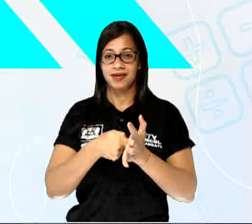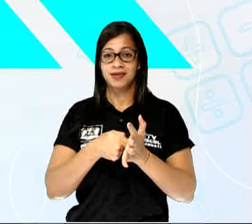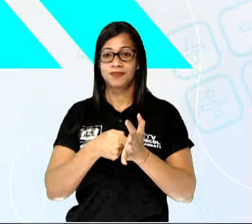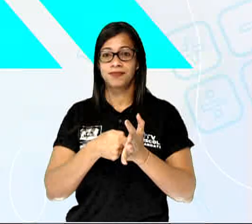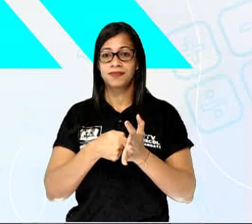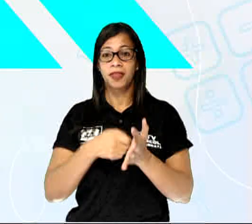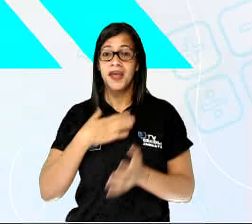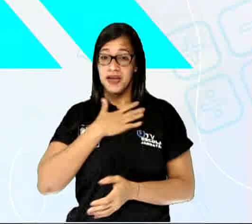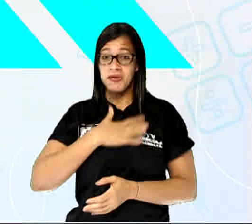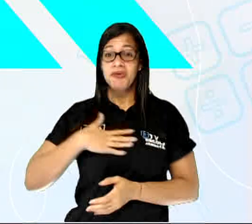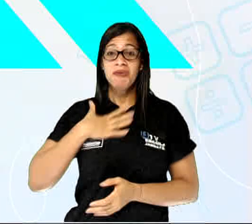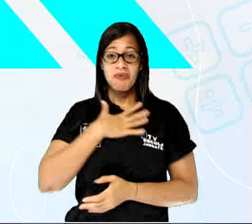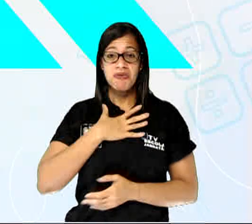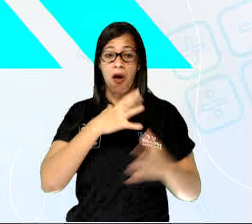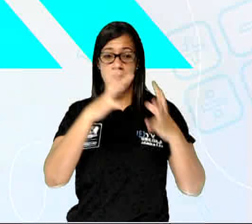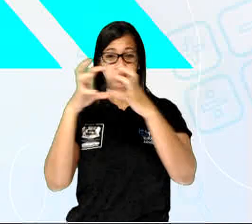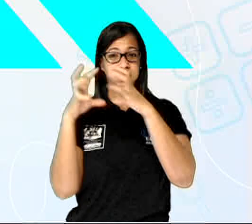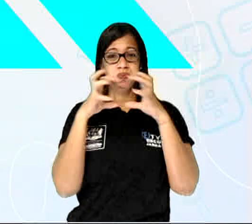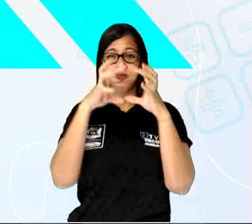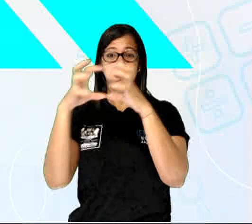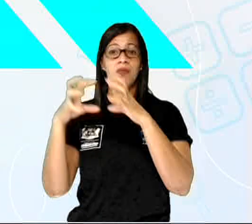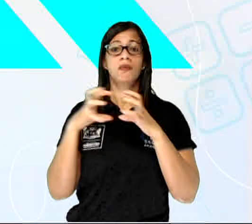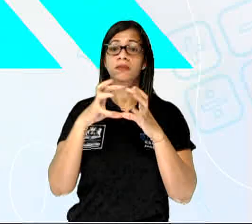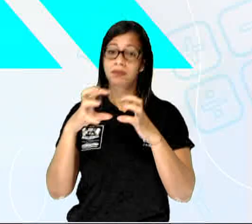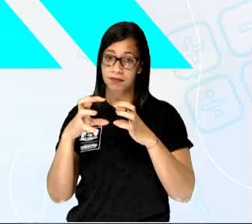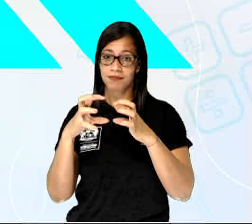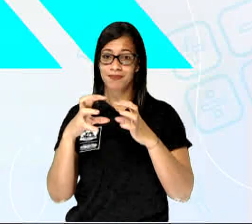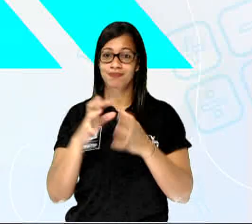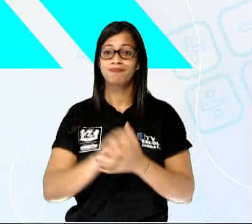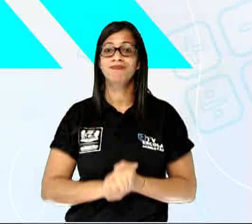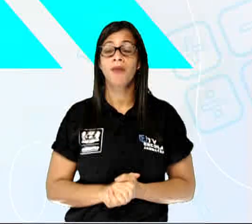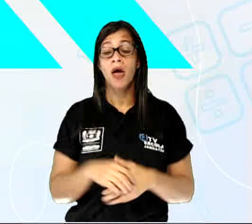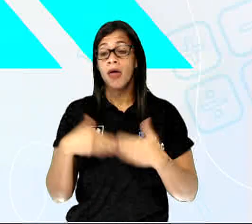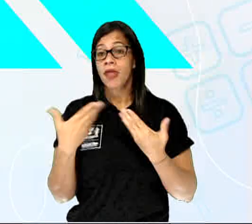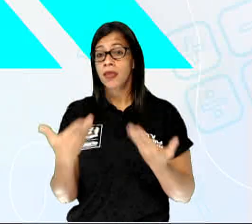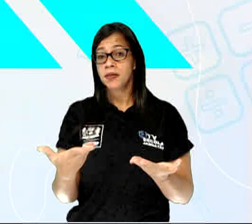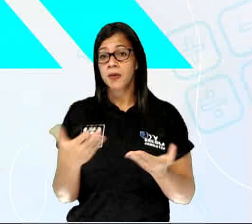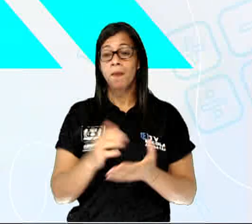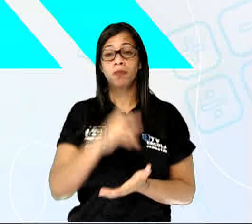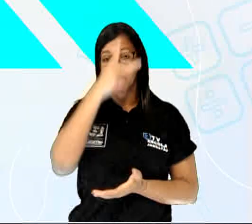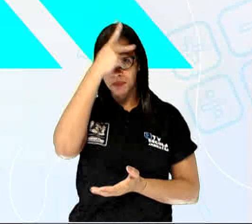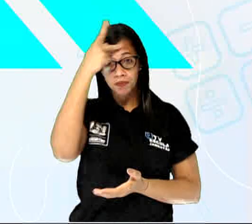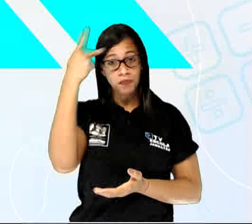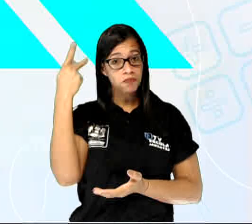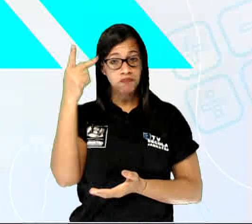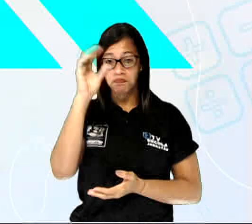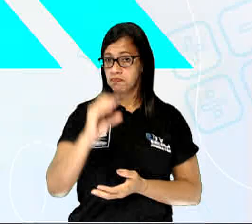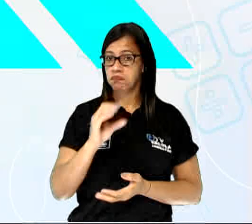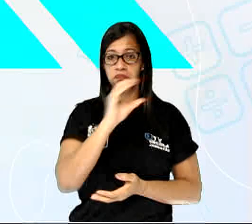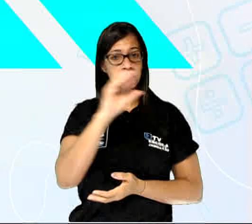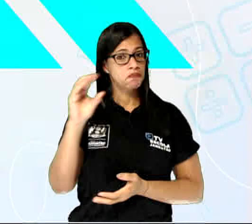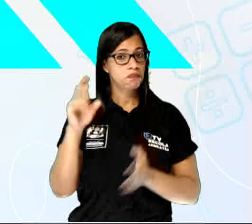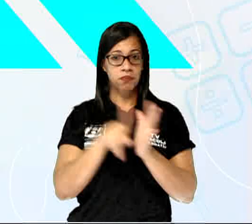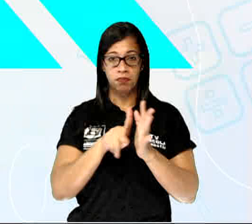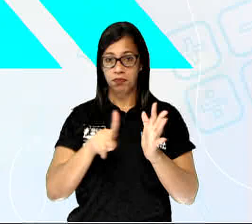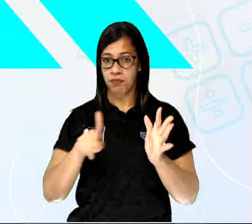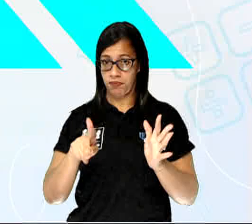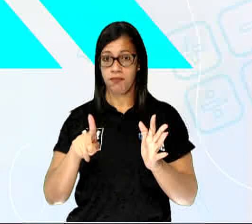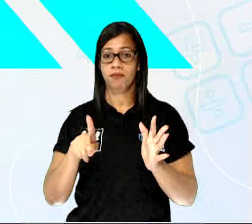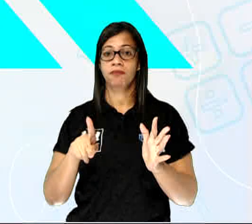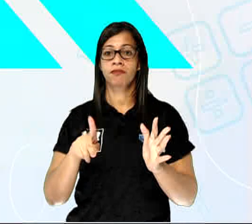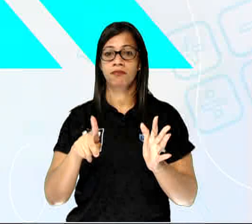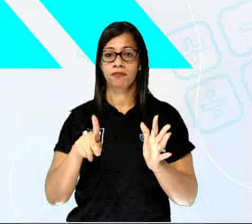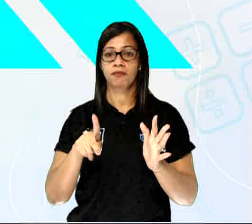verdade? Pois bem, arrumou briga com quem não devia. Quem não era católico, ele arrumou confusão. A rainha da Inglaterra,